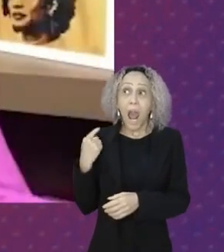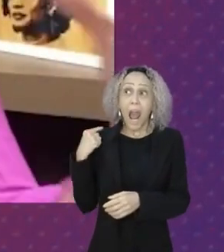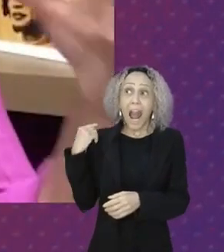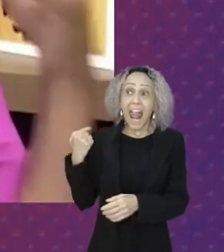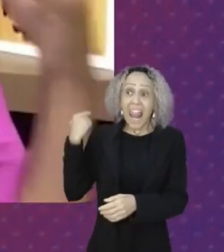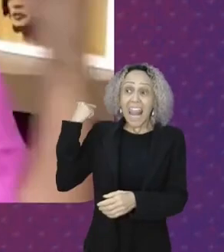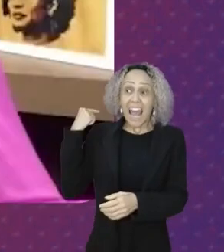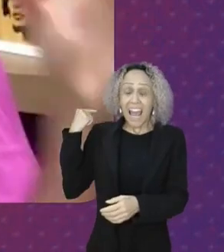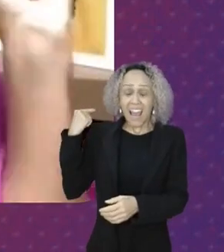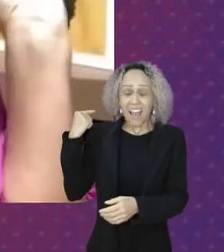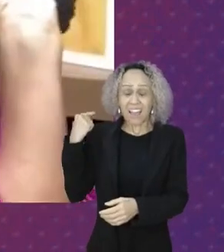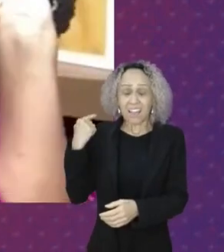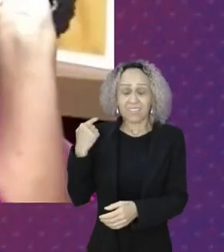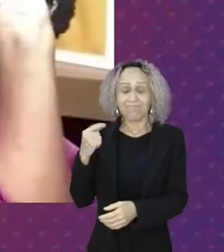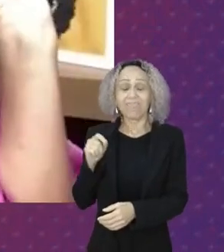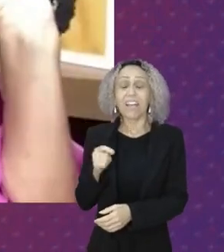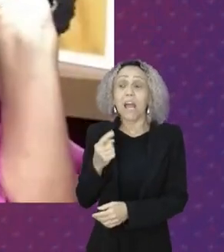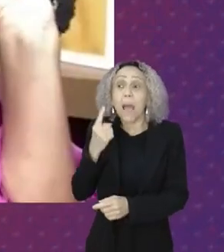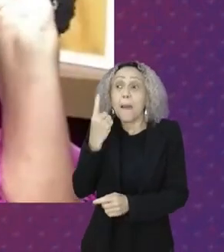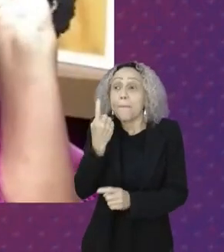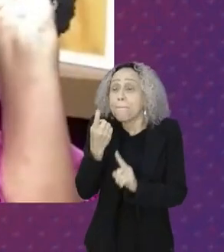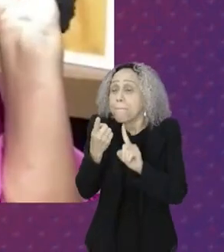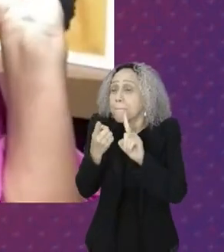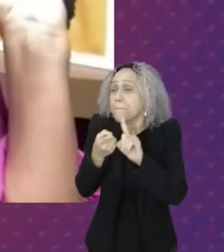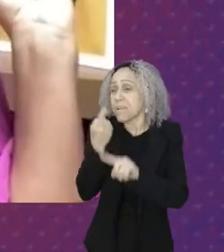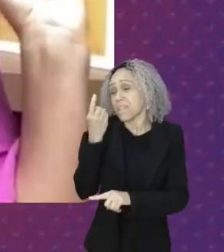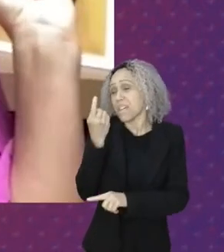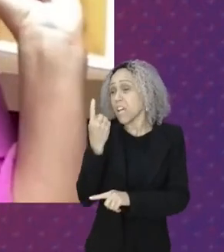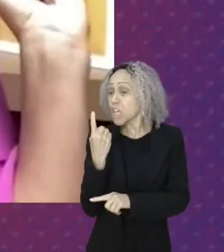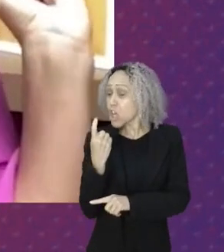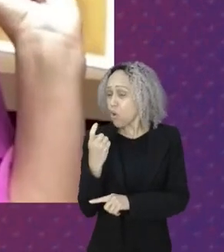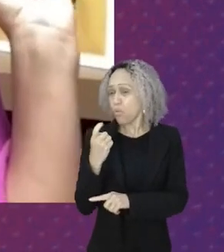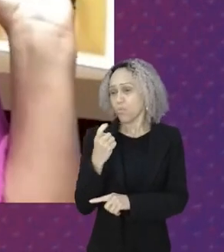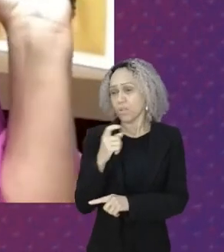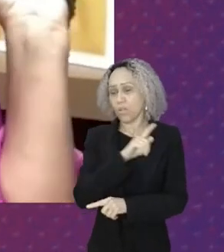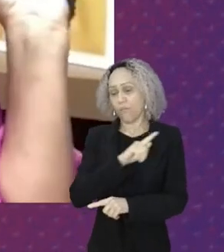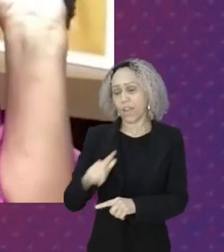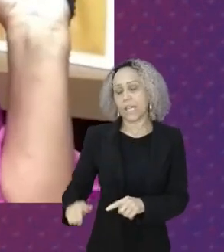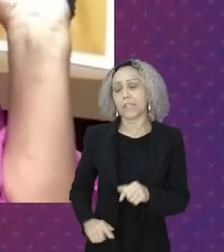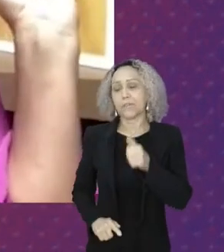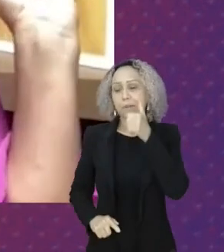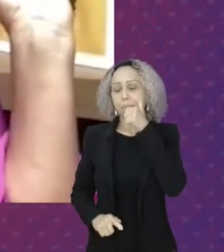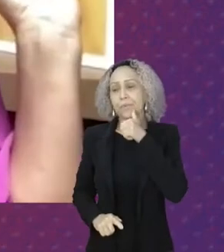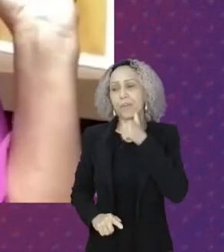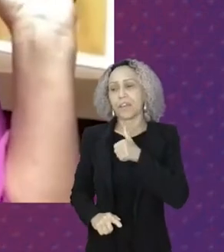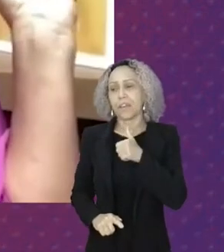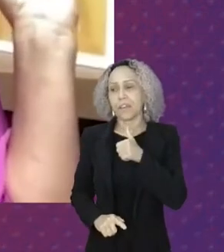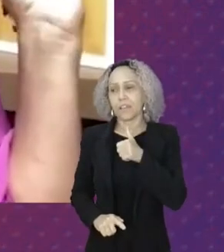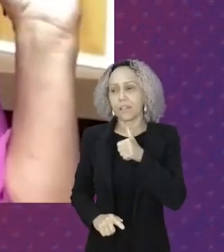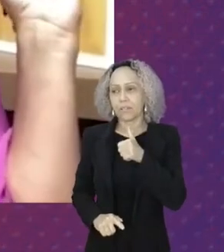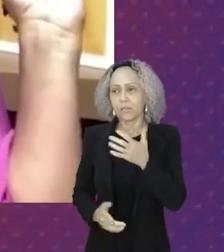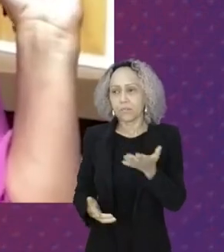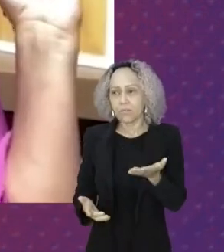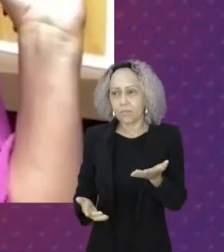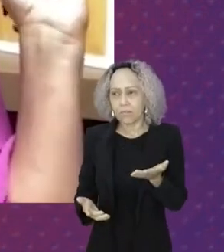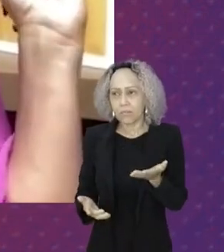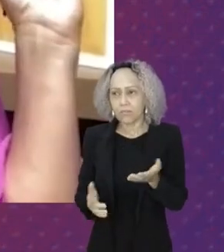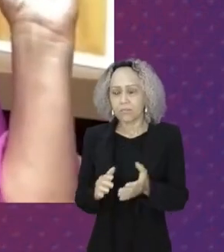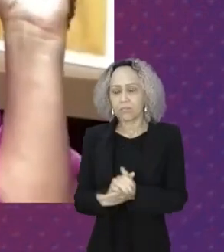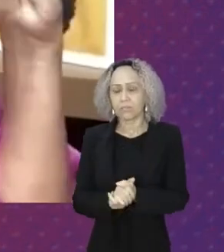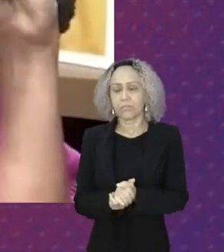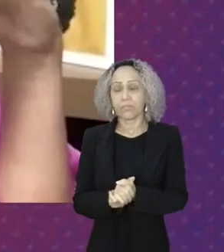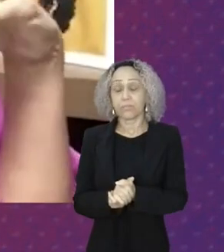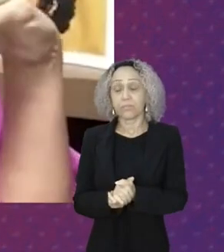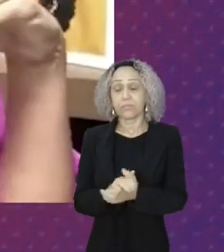governadora de origem popular. Opa, outro indicador, né, de classe. Primeira governadora de origem popular no estado do Rio Grande do